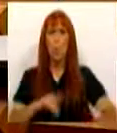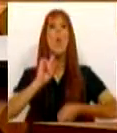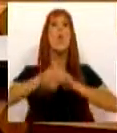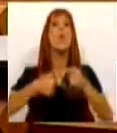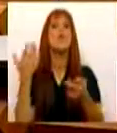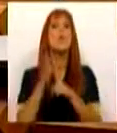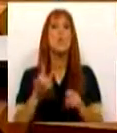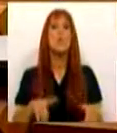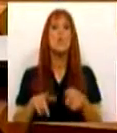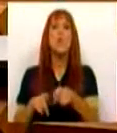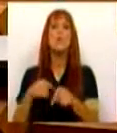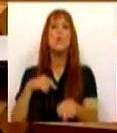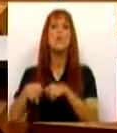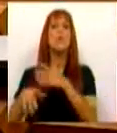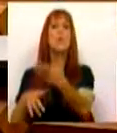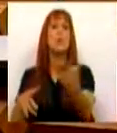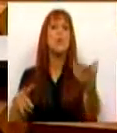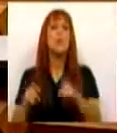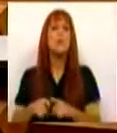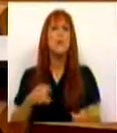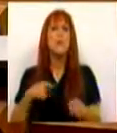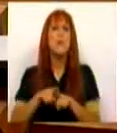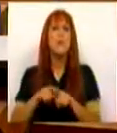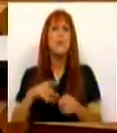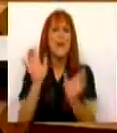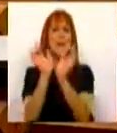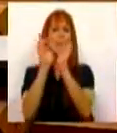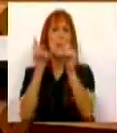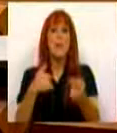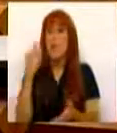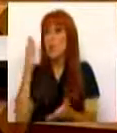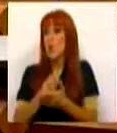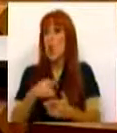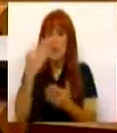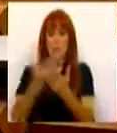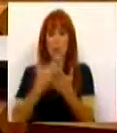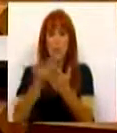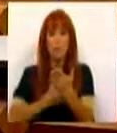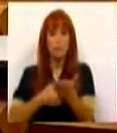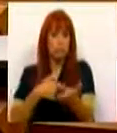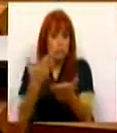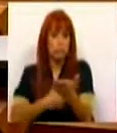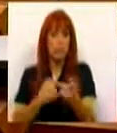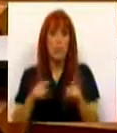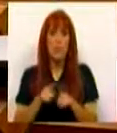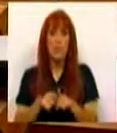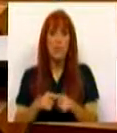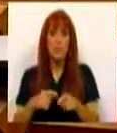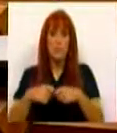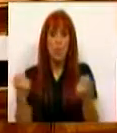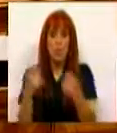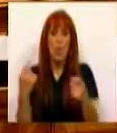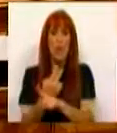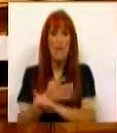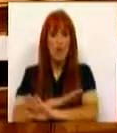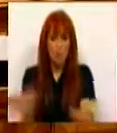que, por exemplo, aplicando aos deputados, se tem que pôr no sítio da internet, é apenas declarações de conflitos de interesse e